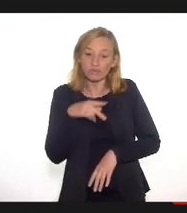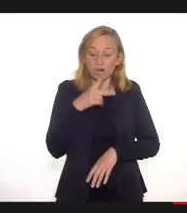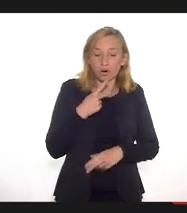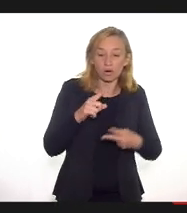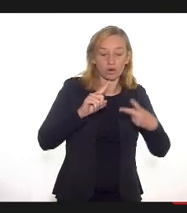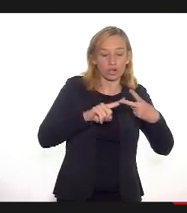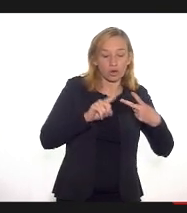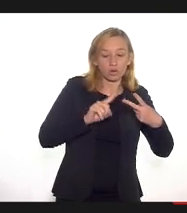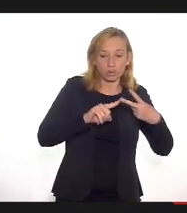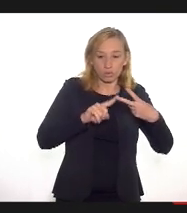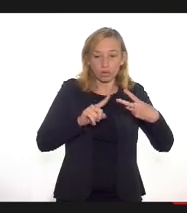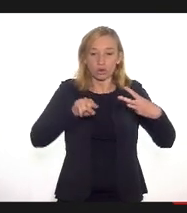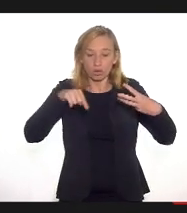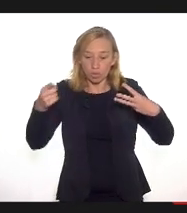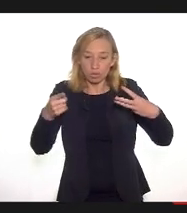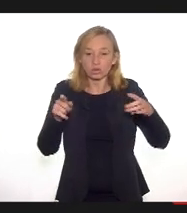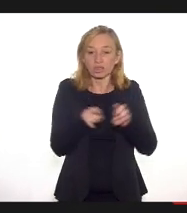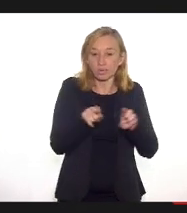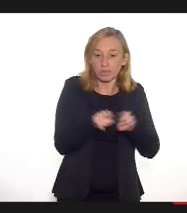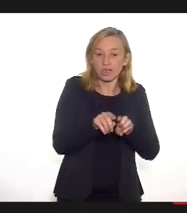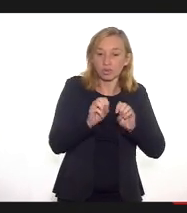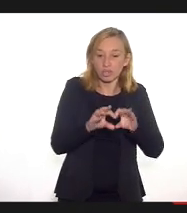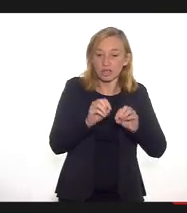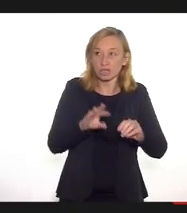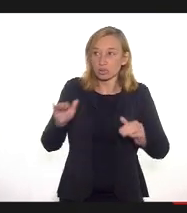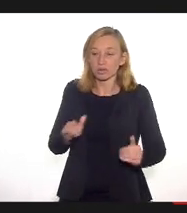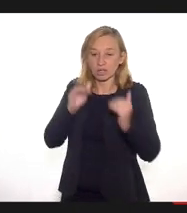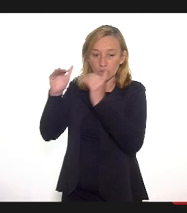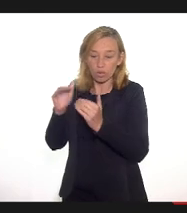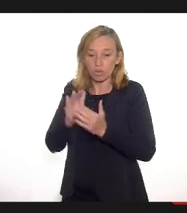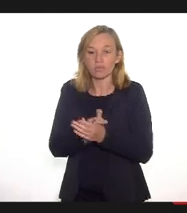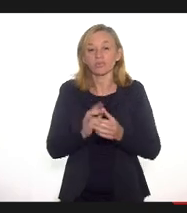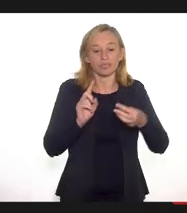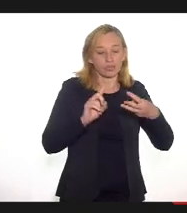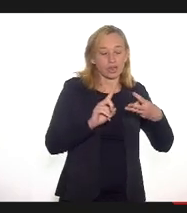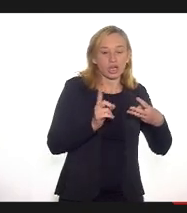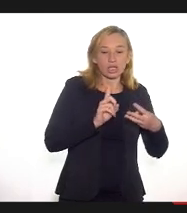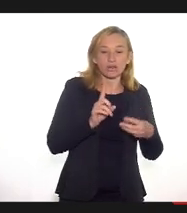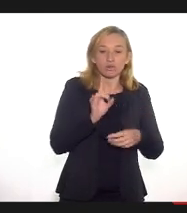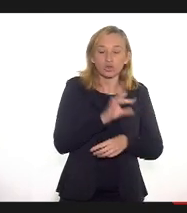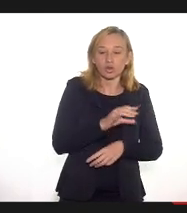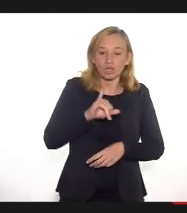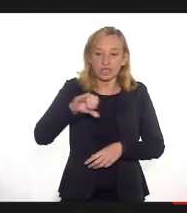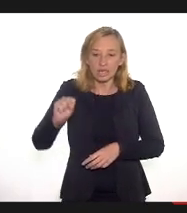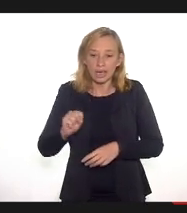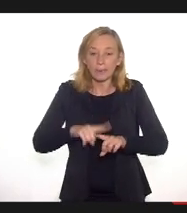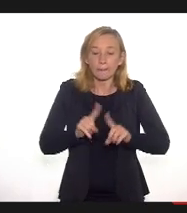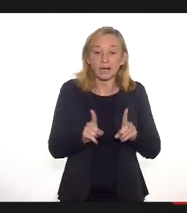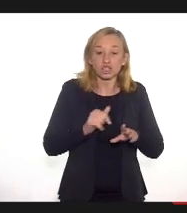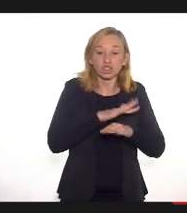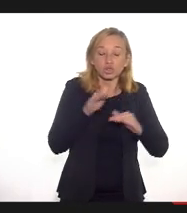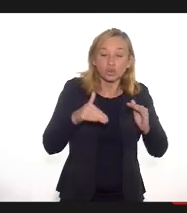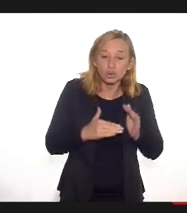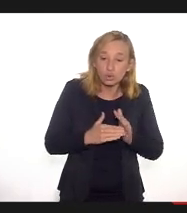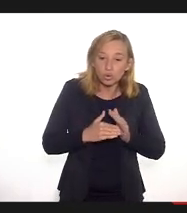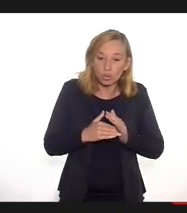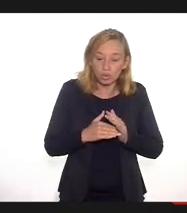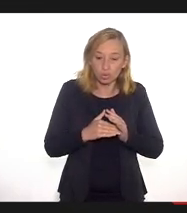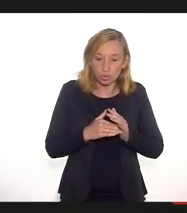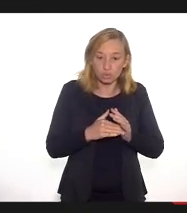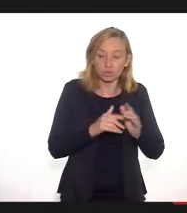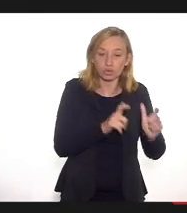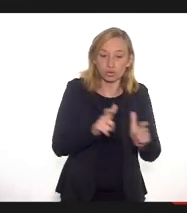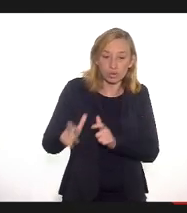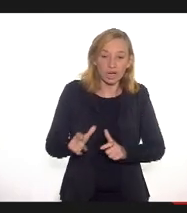afetam os alunos do ensino superior, né, e essas são colocações não só do ISERJ, mas dos alunos de Quintino, dos